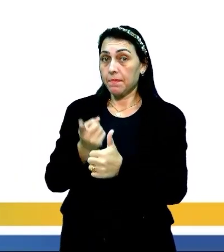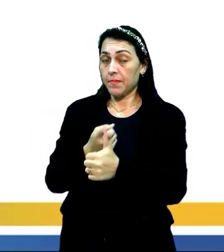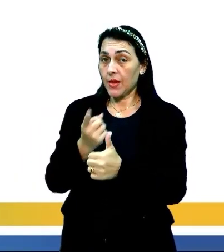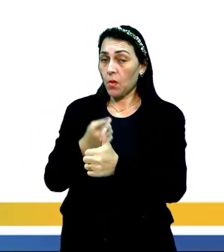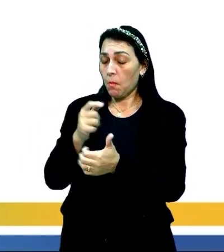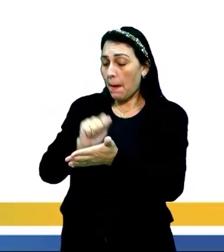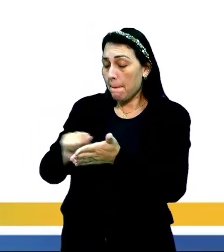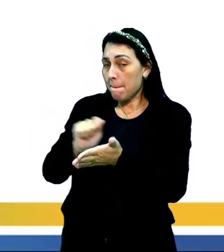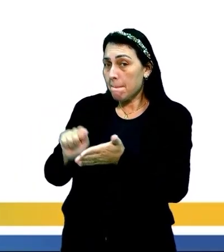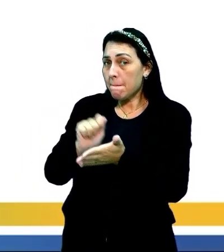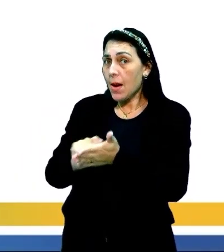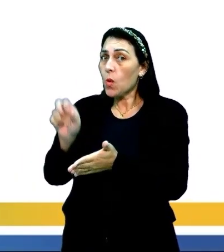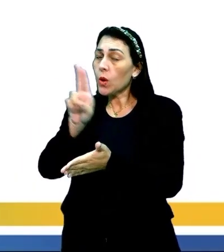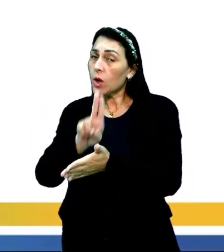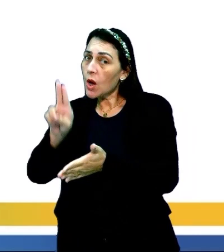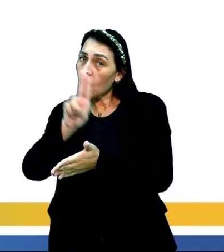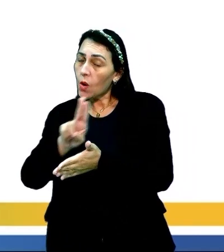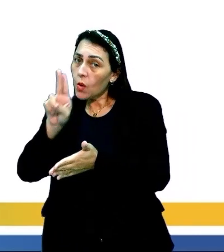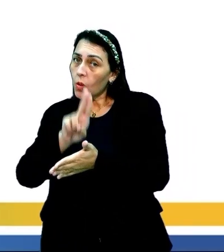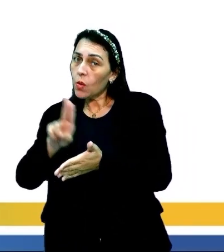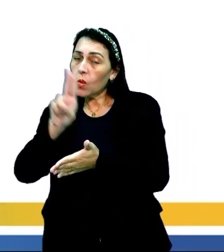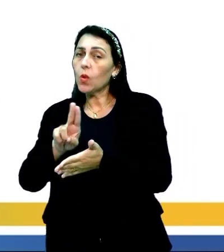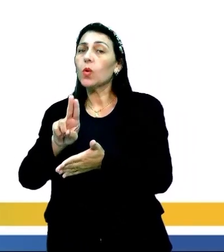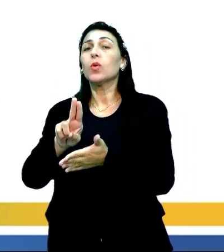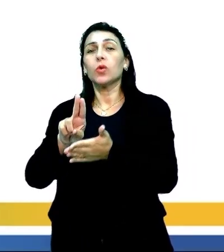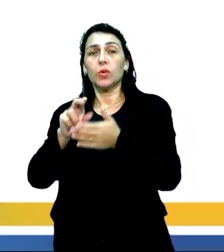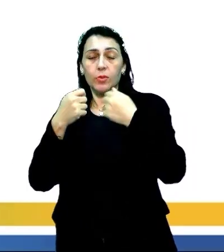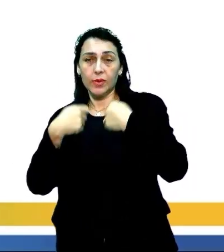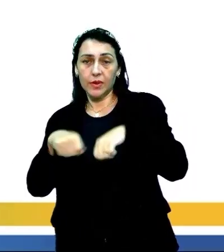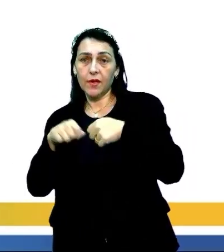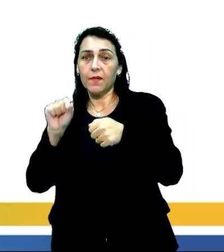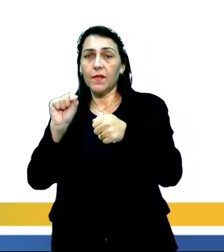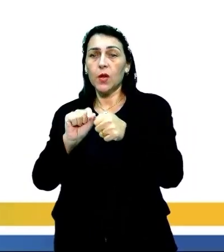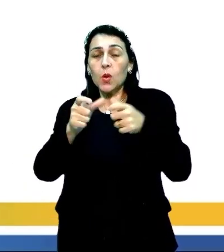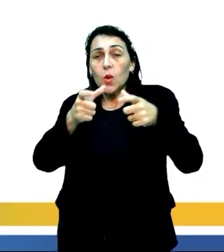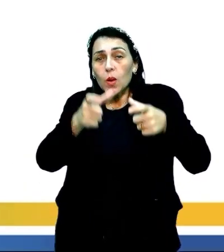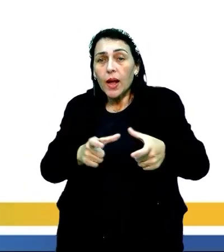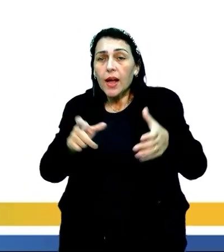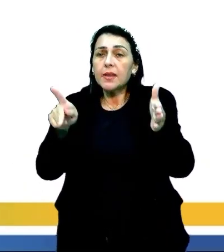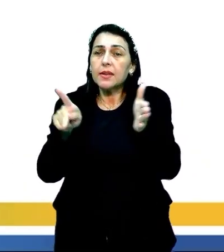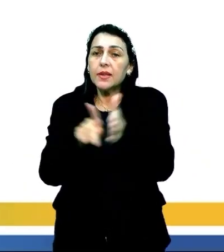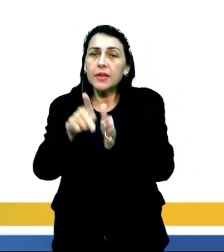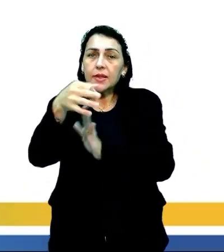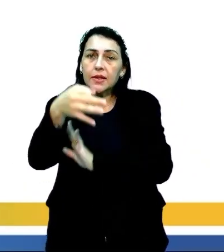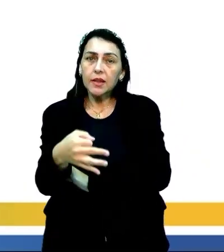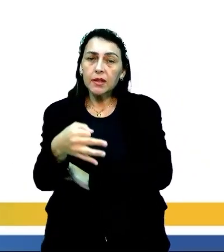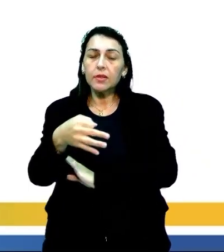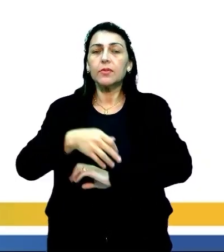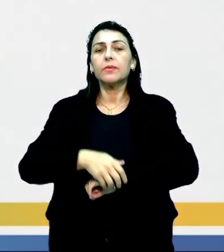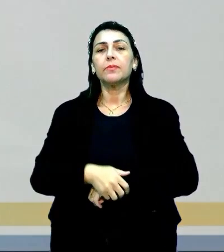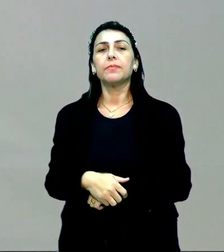Primeiramente, o rascunho da redação deve ser feito no espaço apropriado.